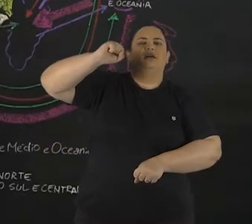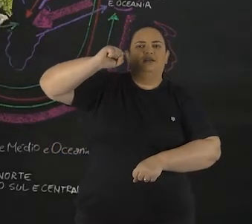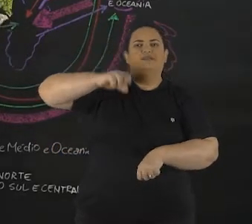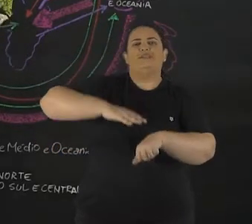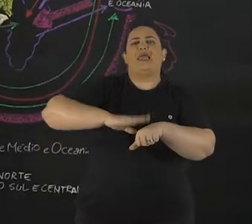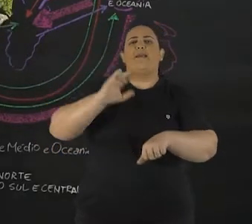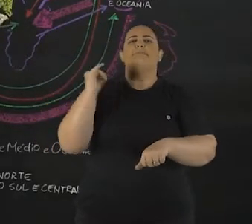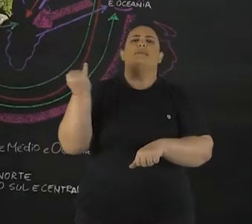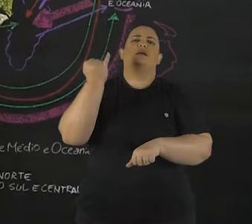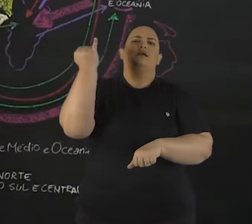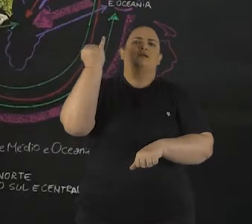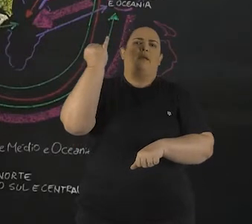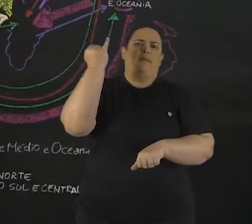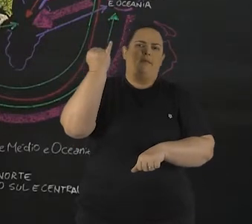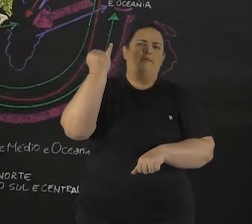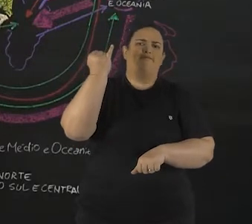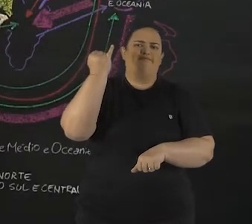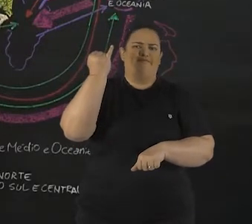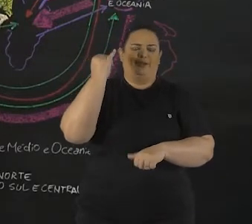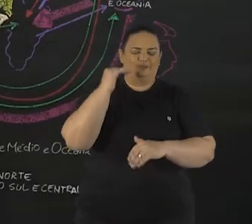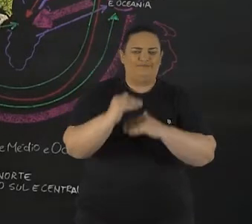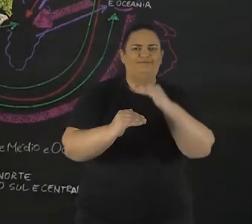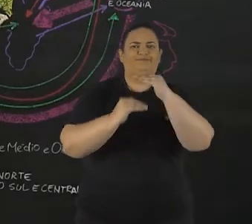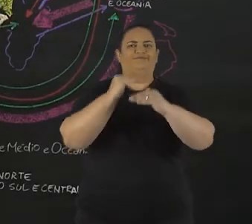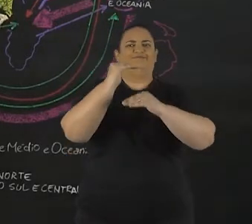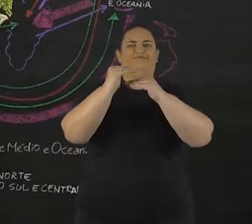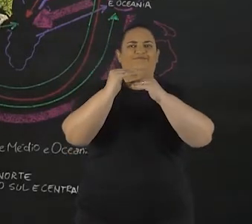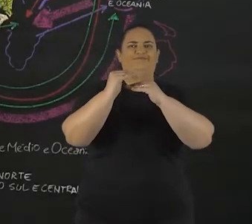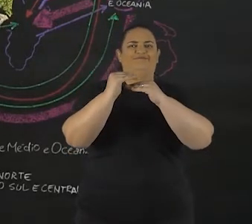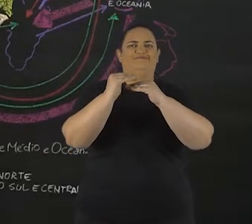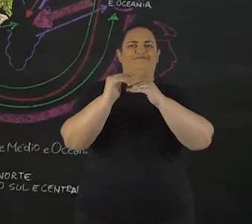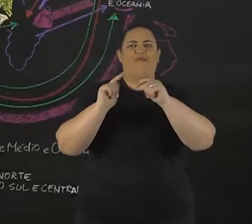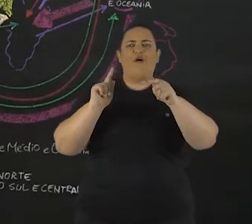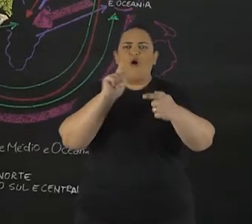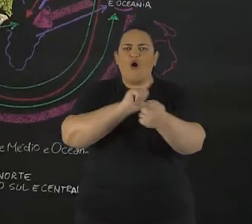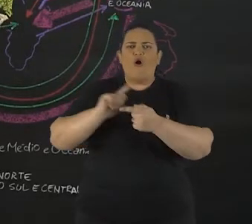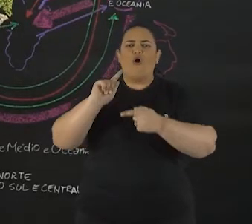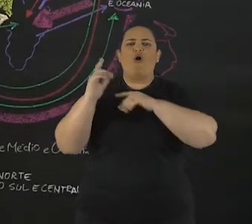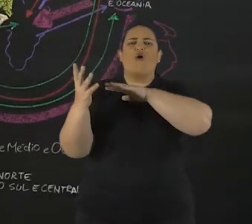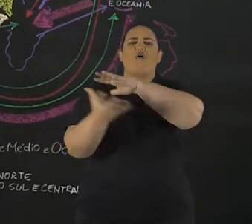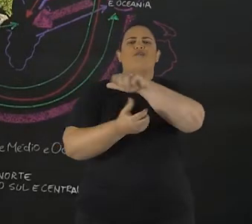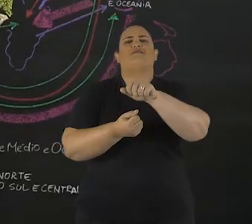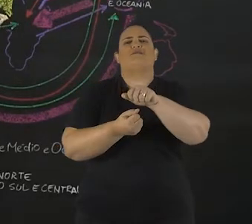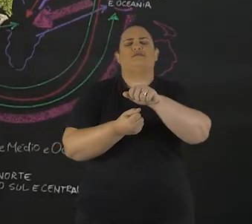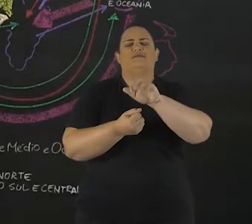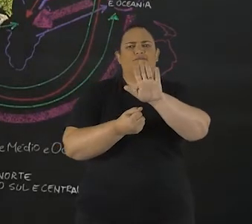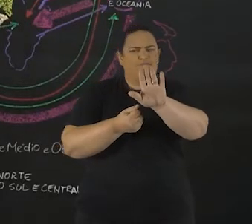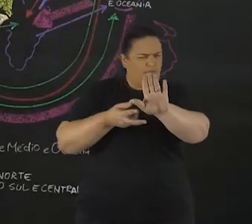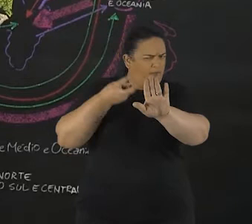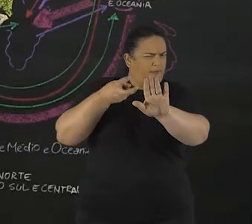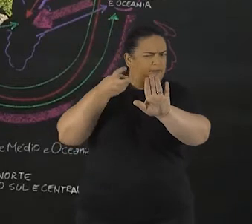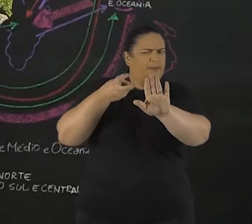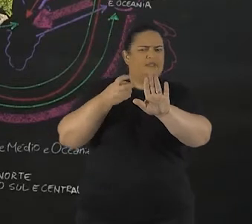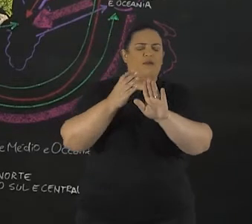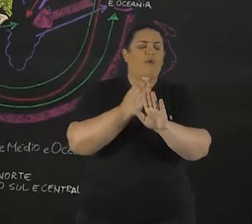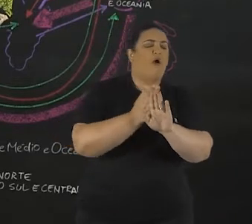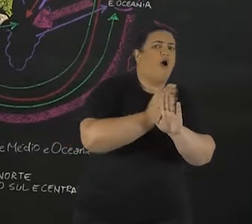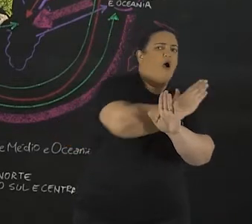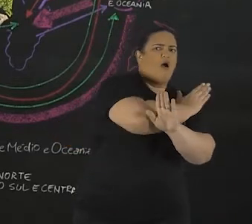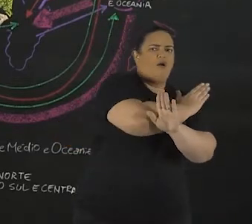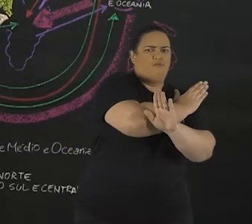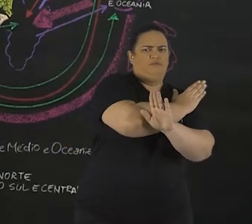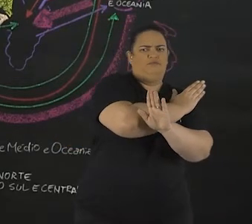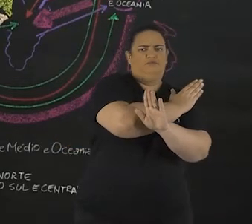revolucionárias formas para o desenvolvimento da globalização. Percebam que antes da forma da